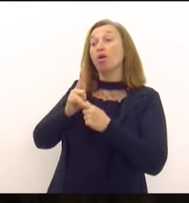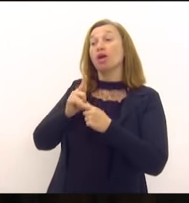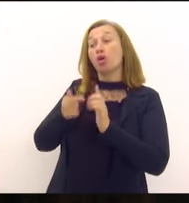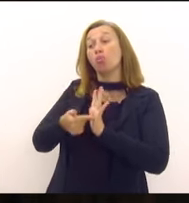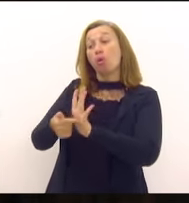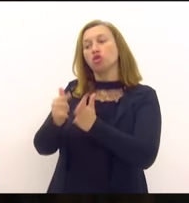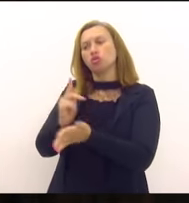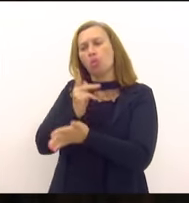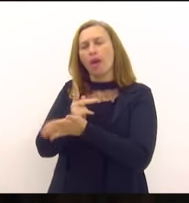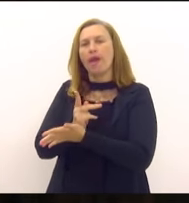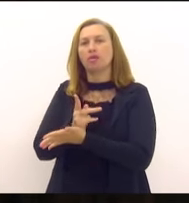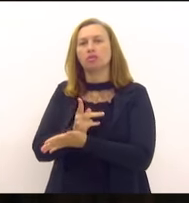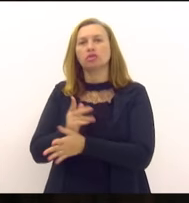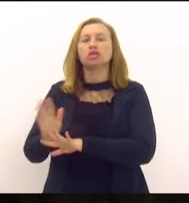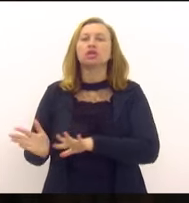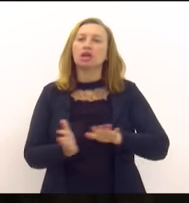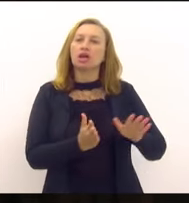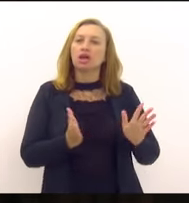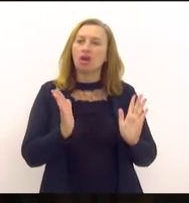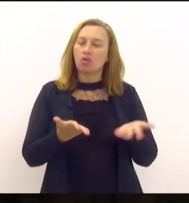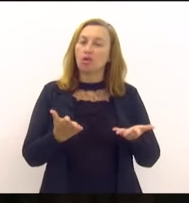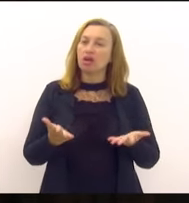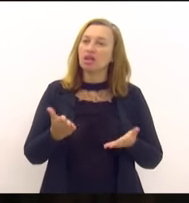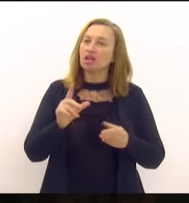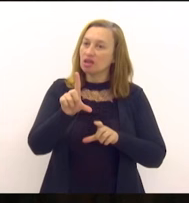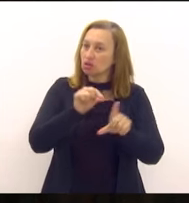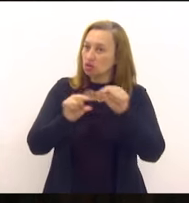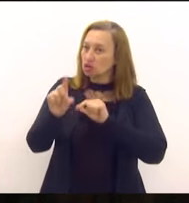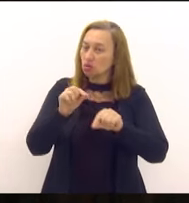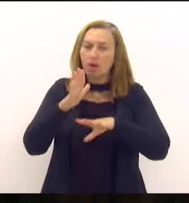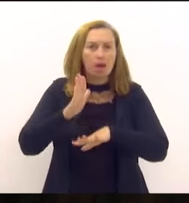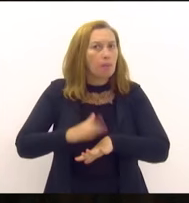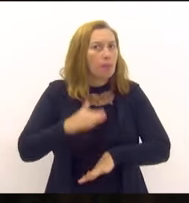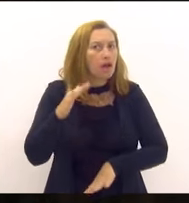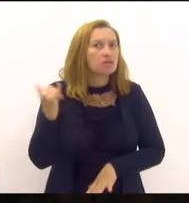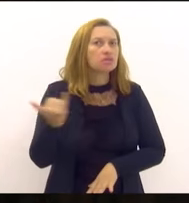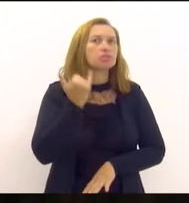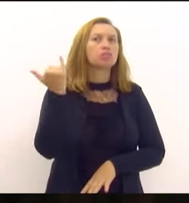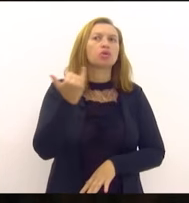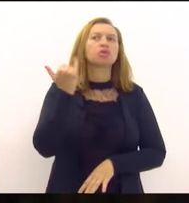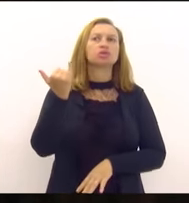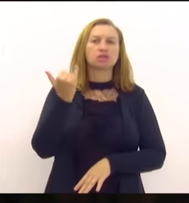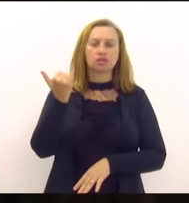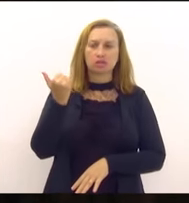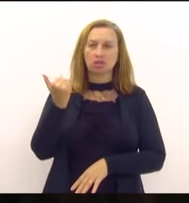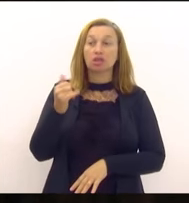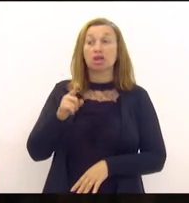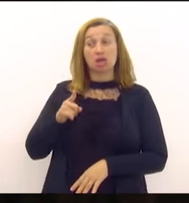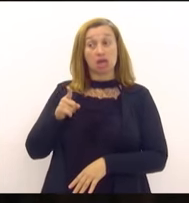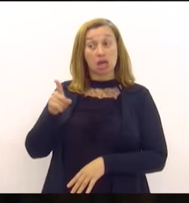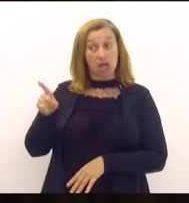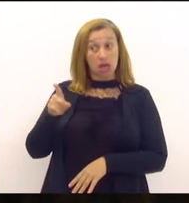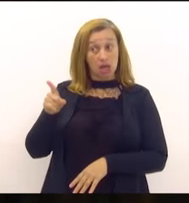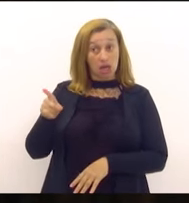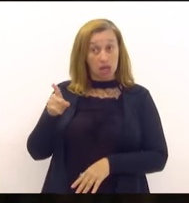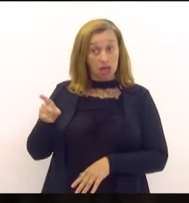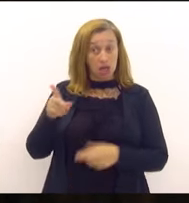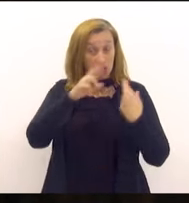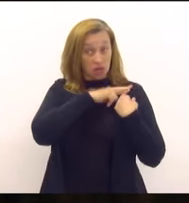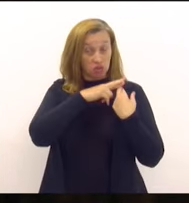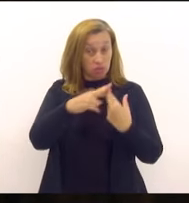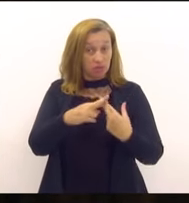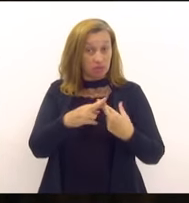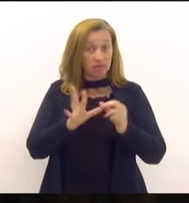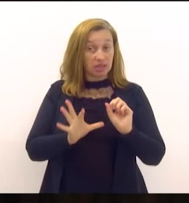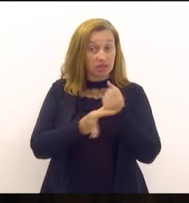dessa vez, eu considero que ele fez uma das escolhas mais acertadas que cabe a ele frente à